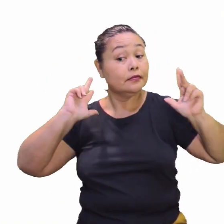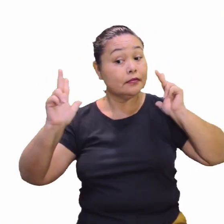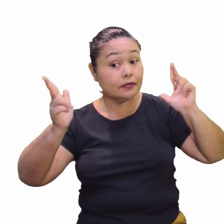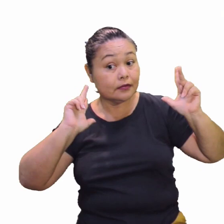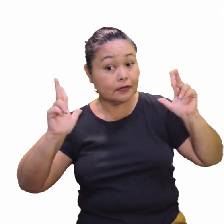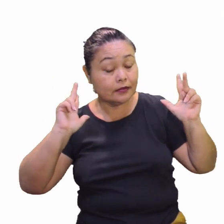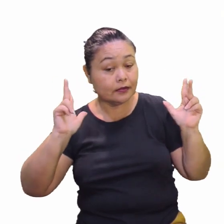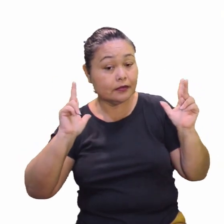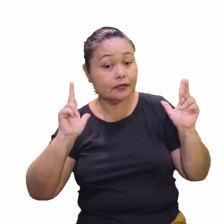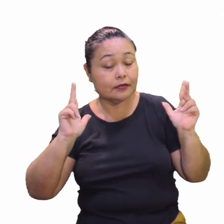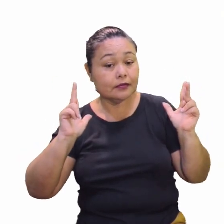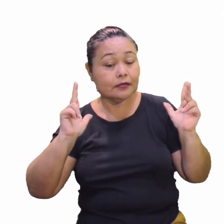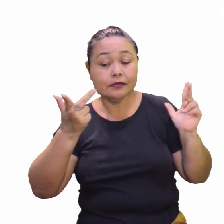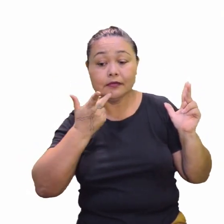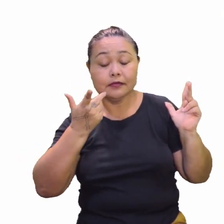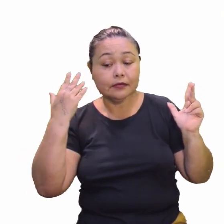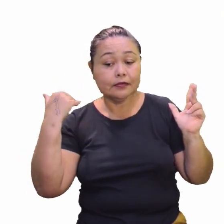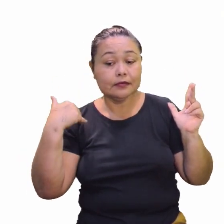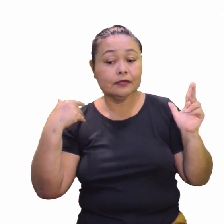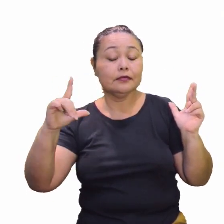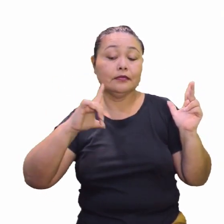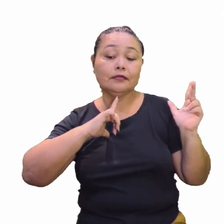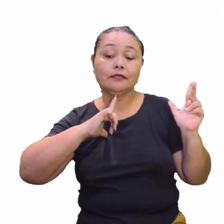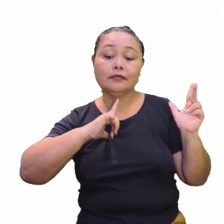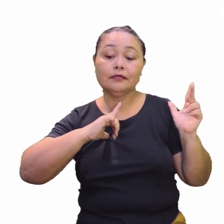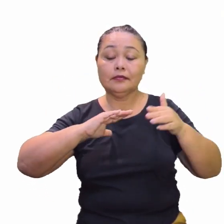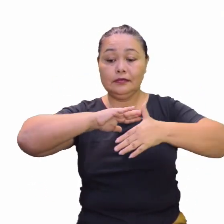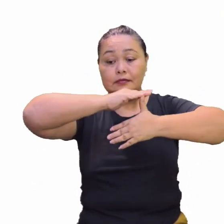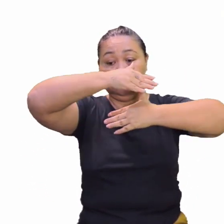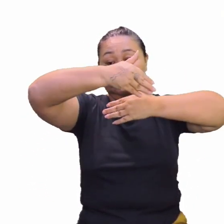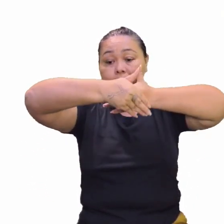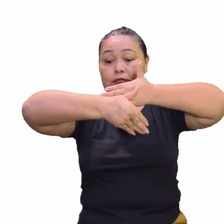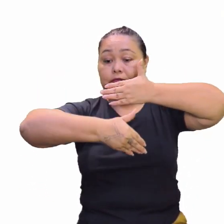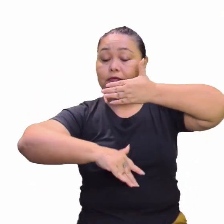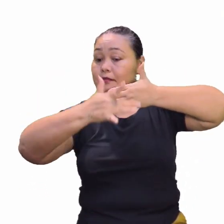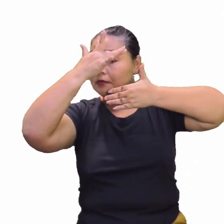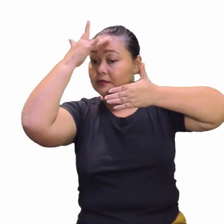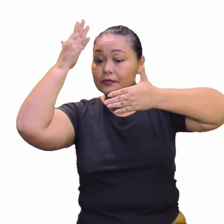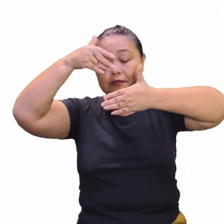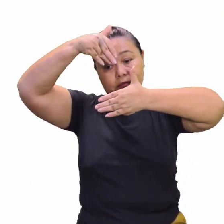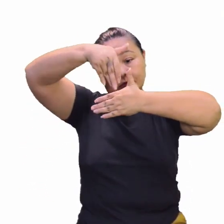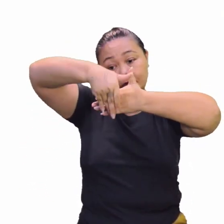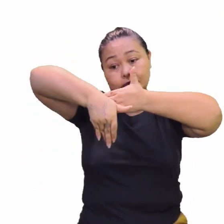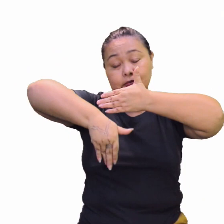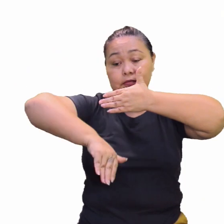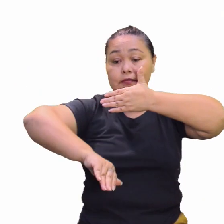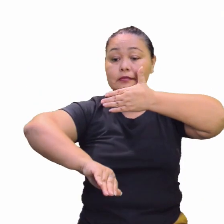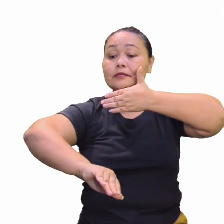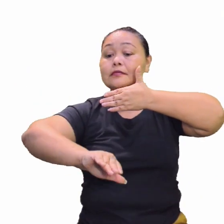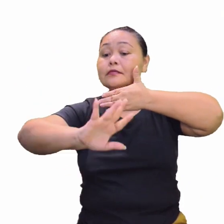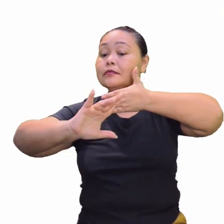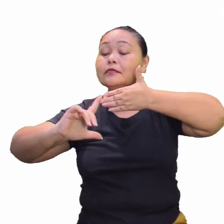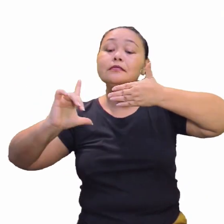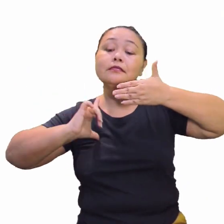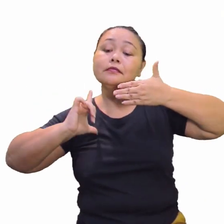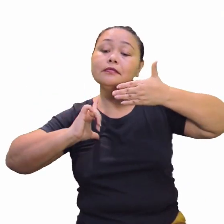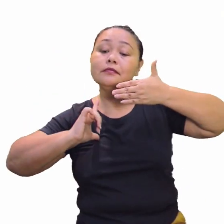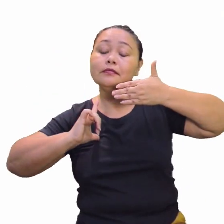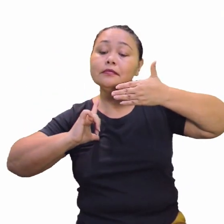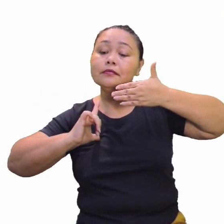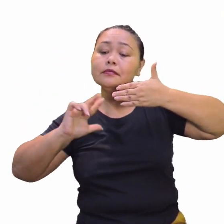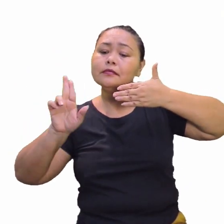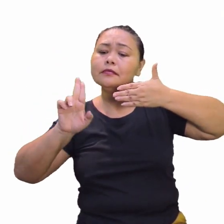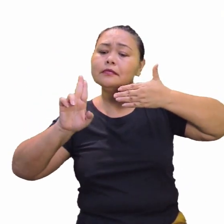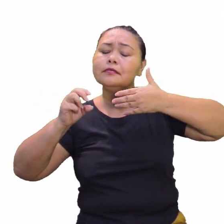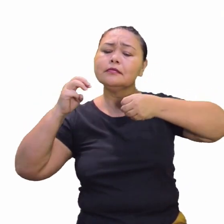Aventura, ali você falou lá que tem o morro, né? Que as Aham. pessoas descem lá de parapente. Muito bem. Não